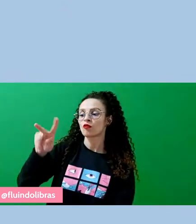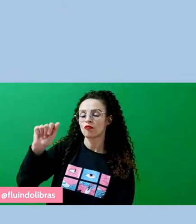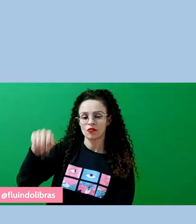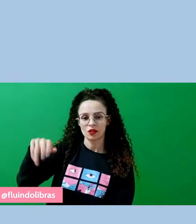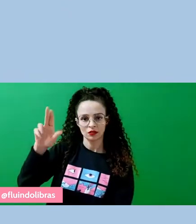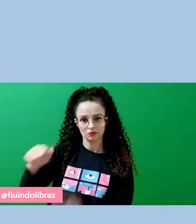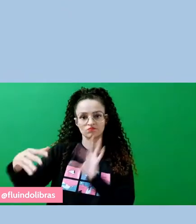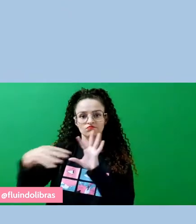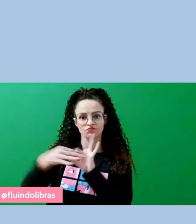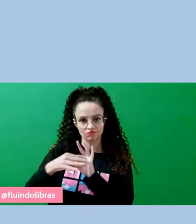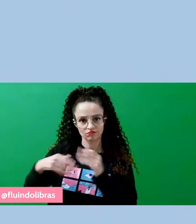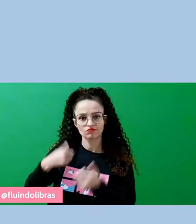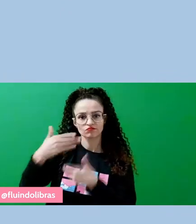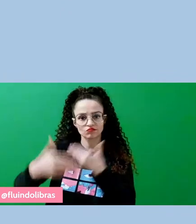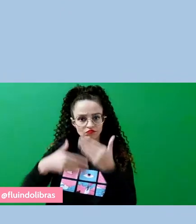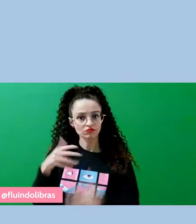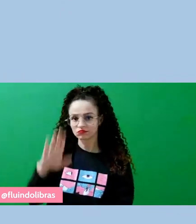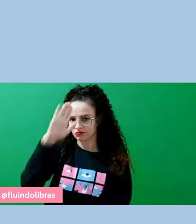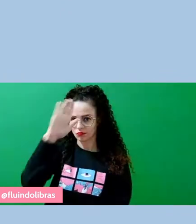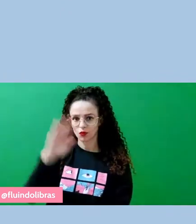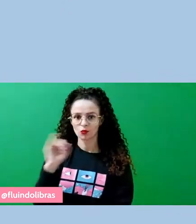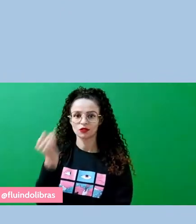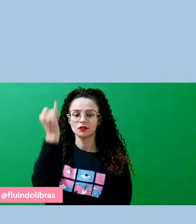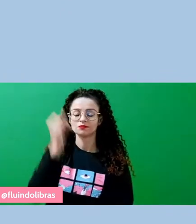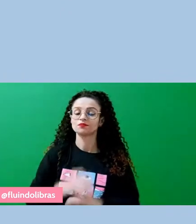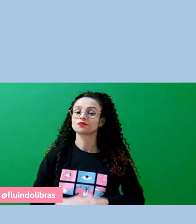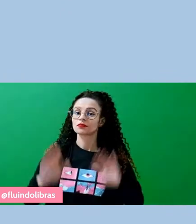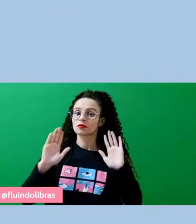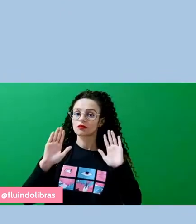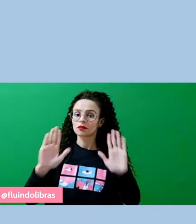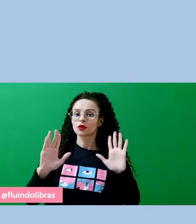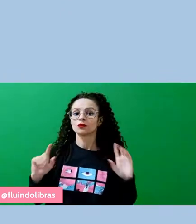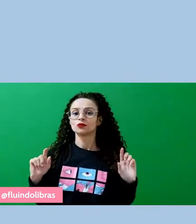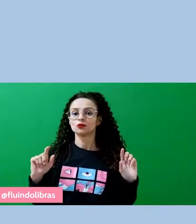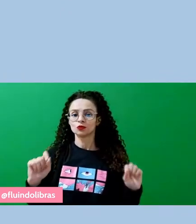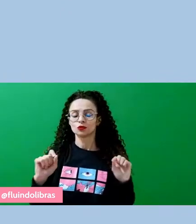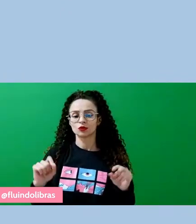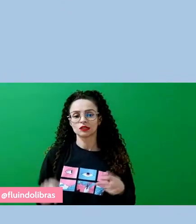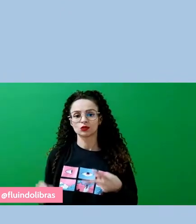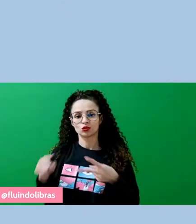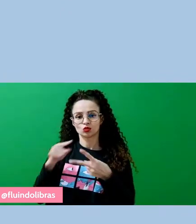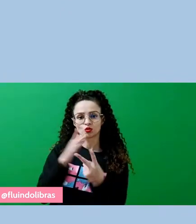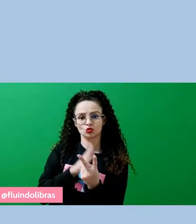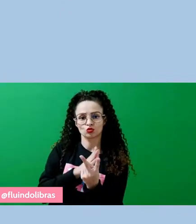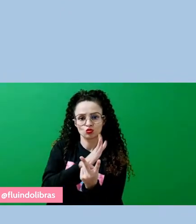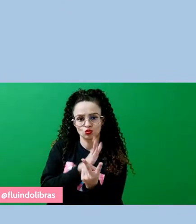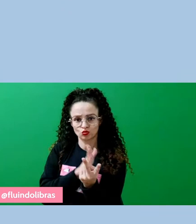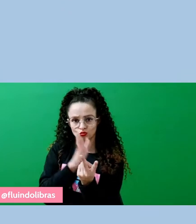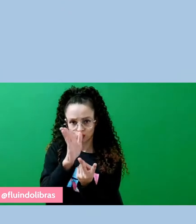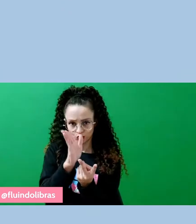um processo que foi fundamental. Agora, a gente tinha dois nortes, assim, eu acho,